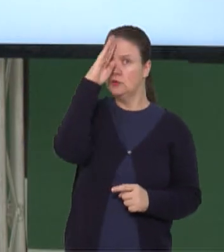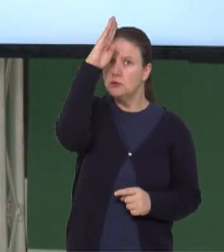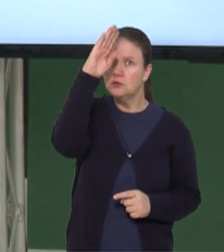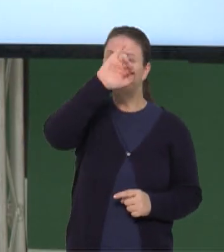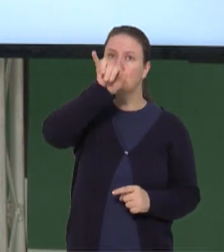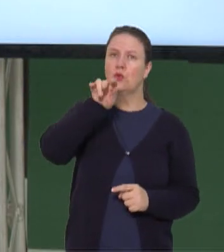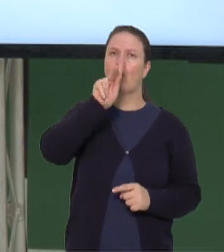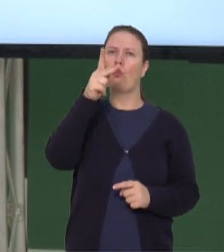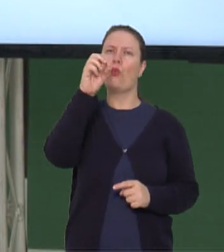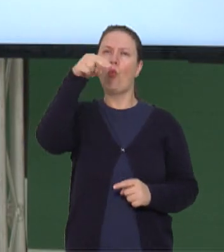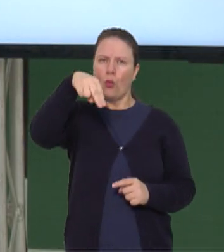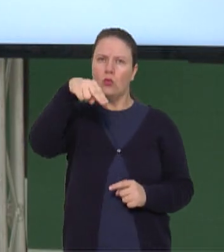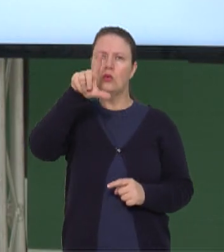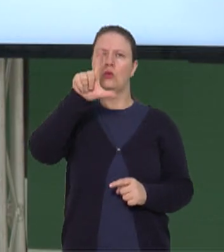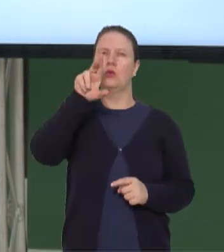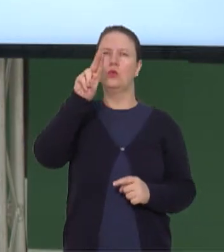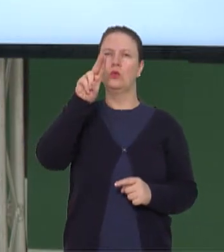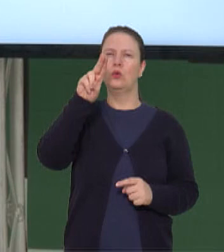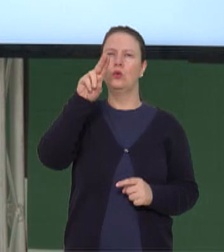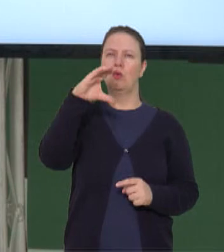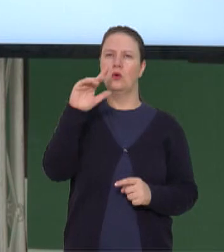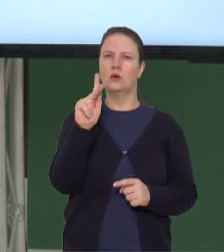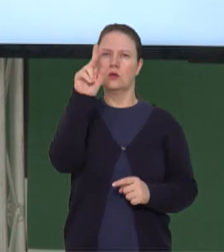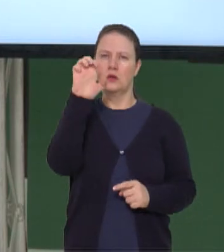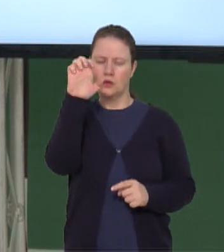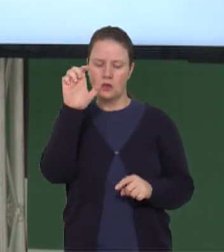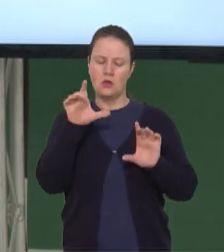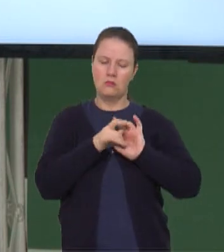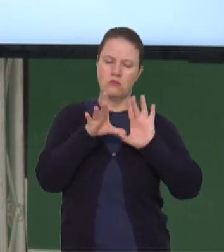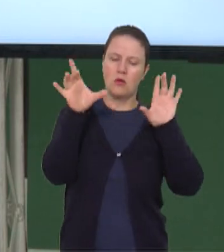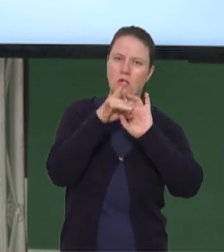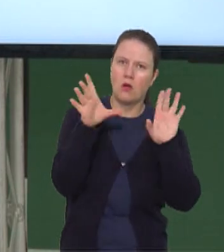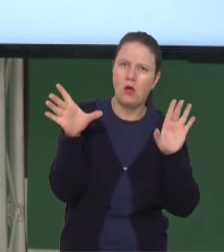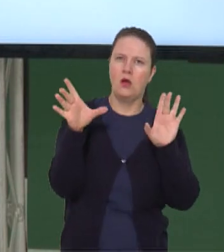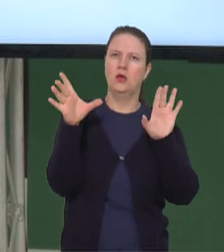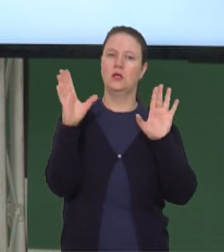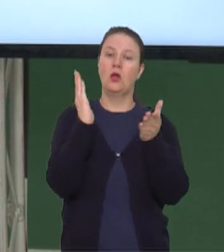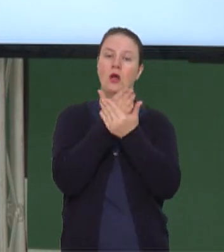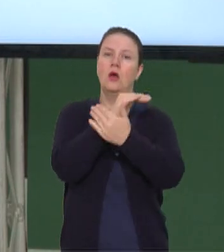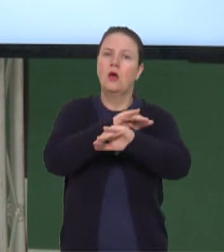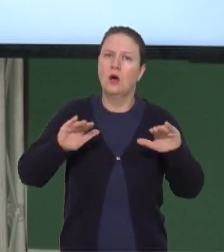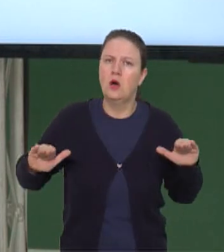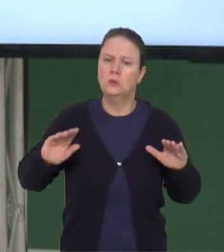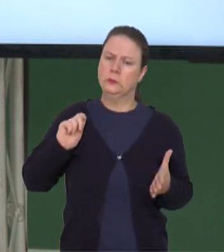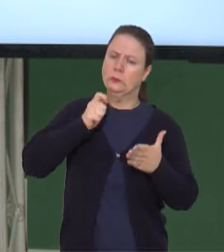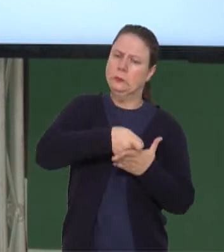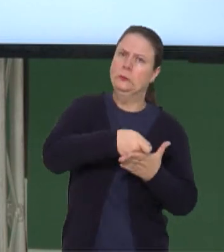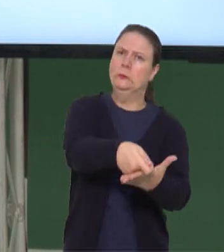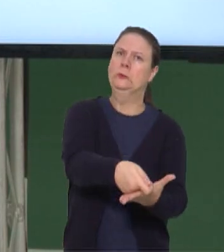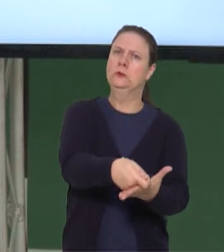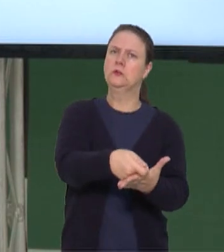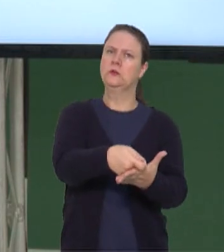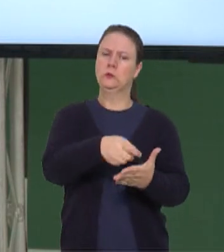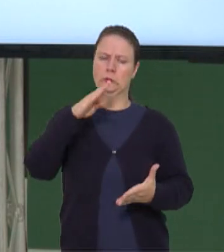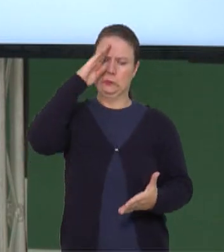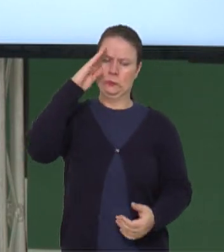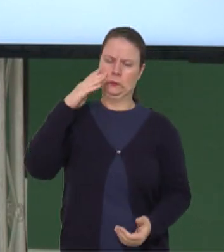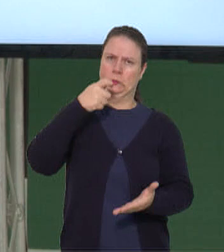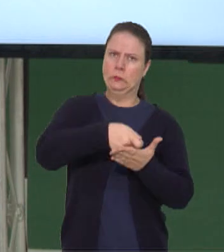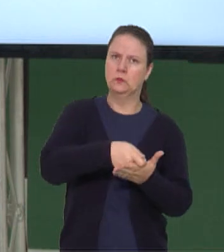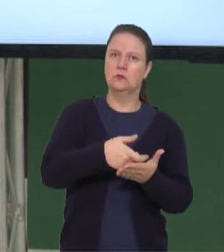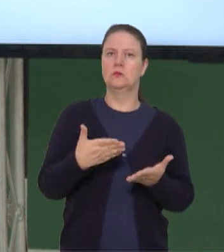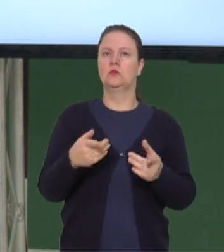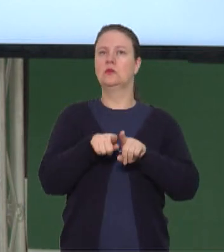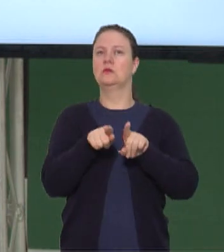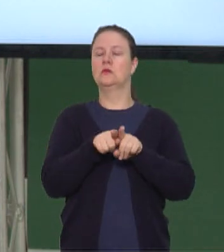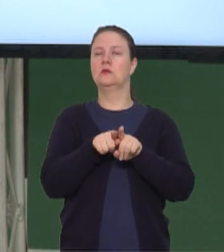que propunha a liberdade, o fim da tirania e esse tipo de coisa aí. Então, os ideais iluministas, eles vão fazer